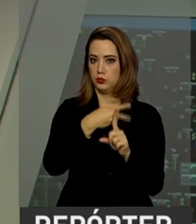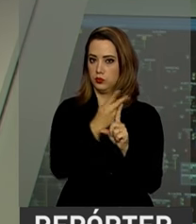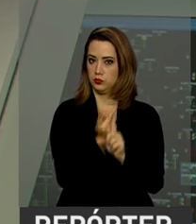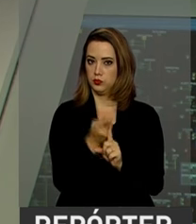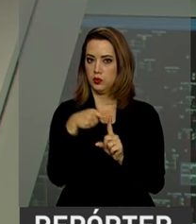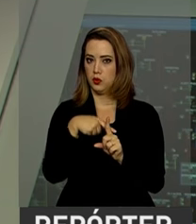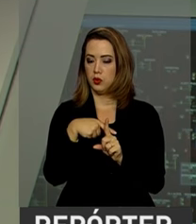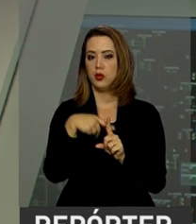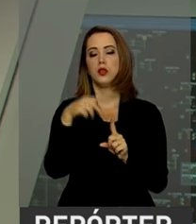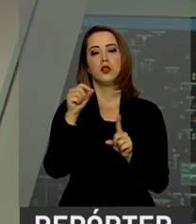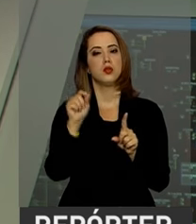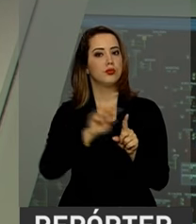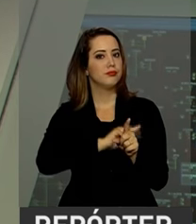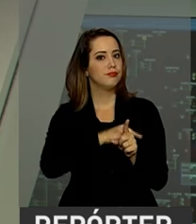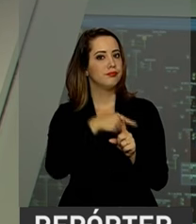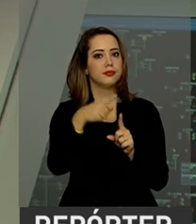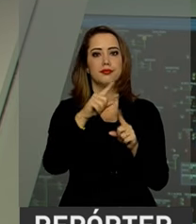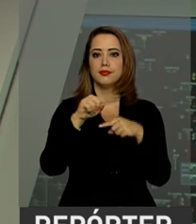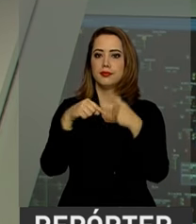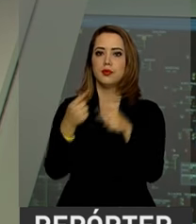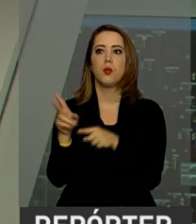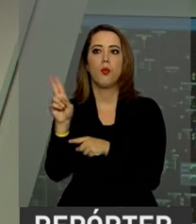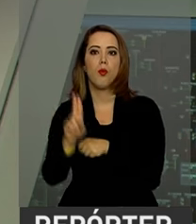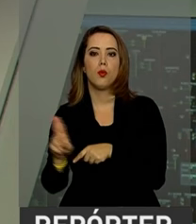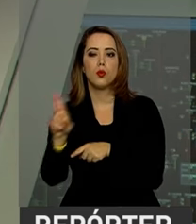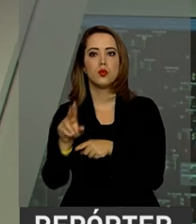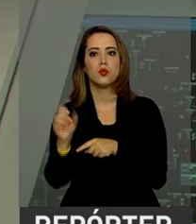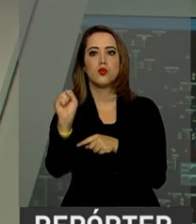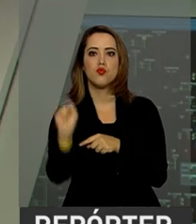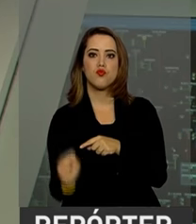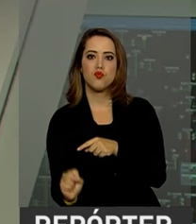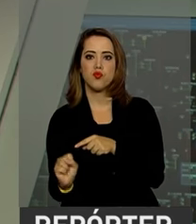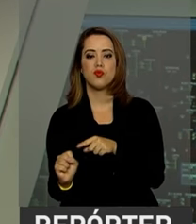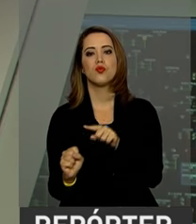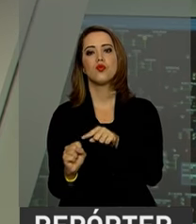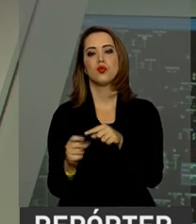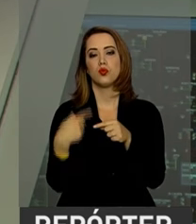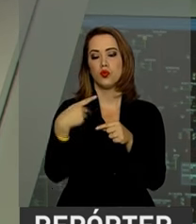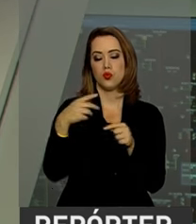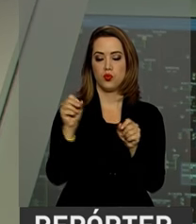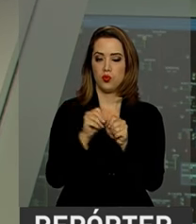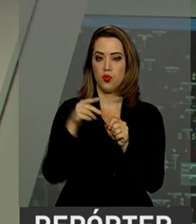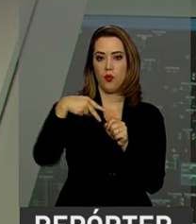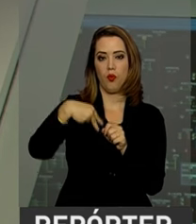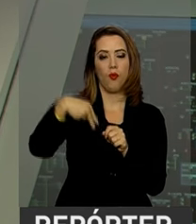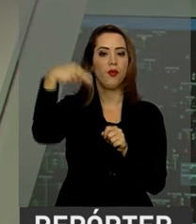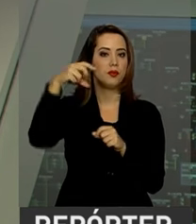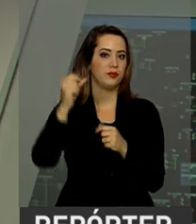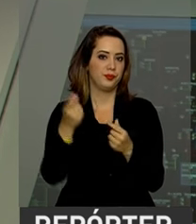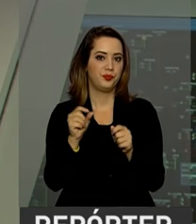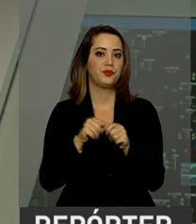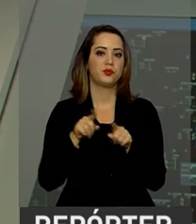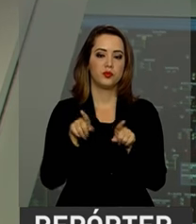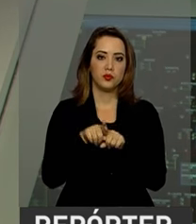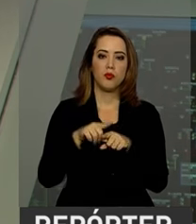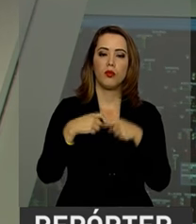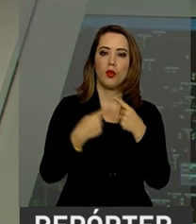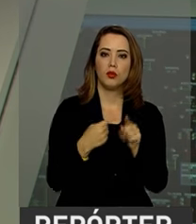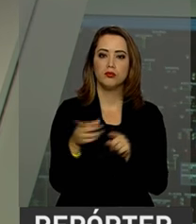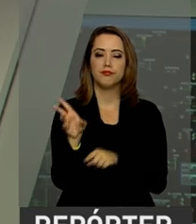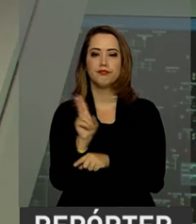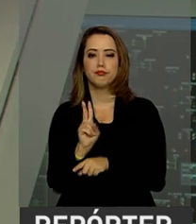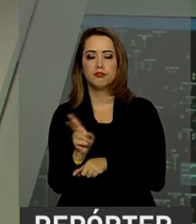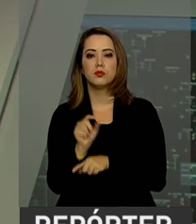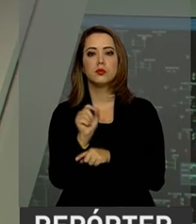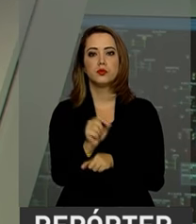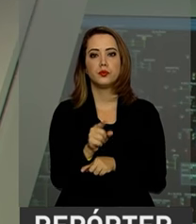Norte, por exemplo, possa ser consumida no Rio Grande do Sul. E quem coordena a geração e a transmissão dessa energia até o consumidor é